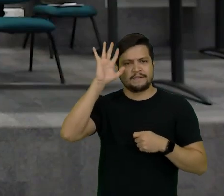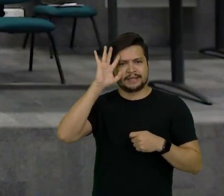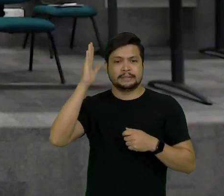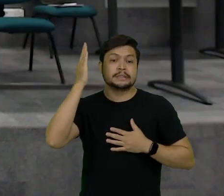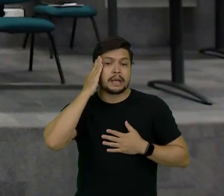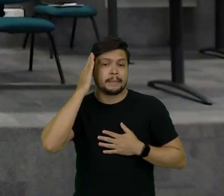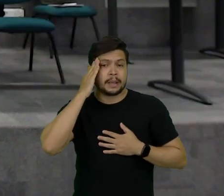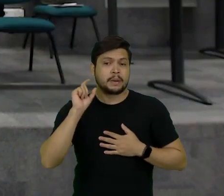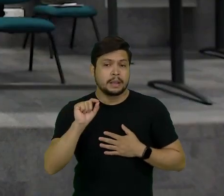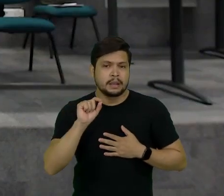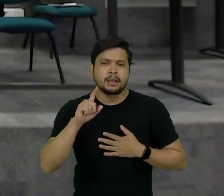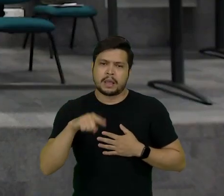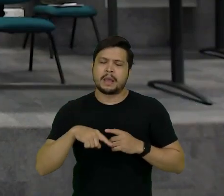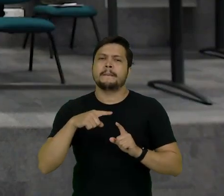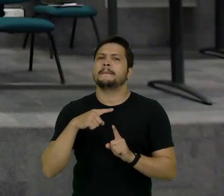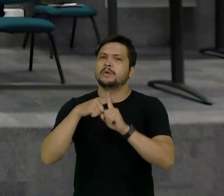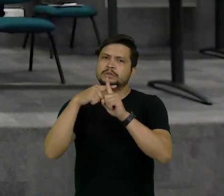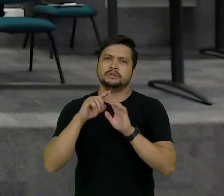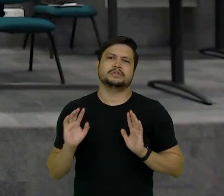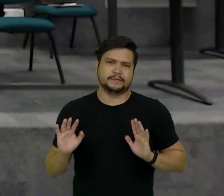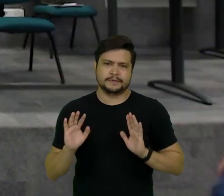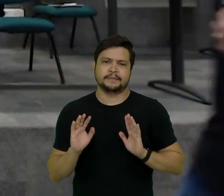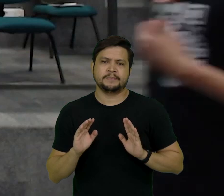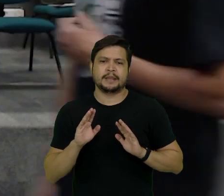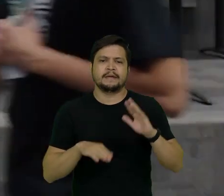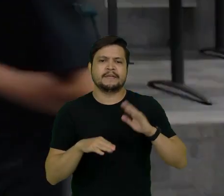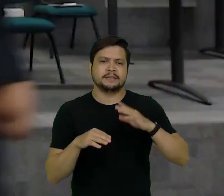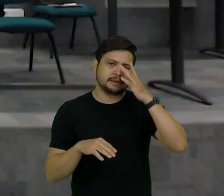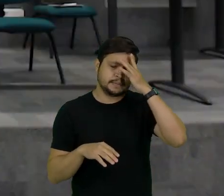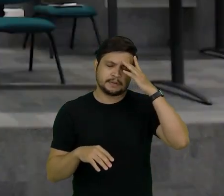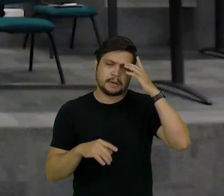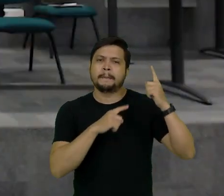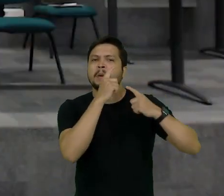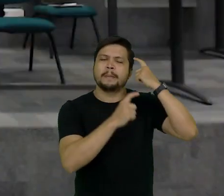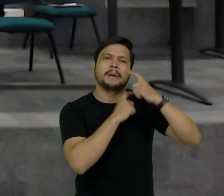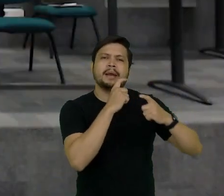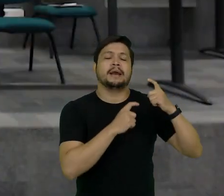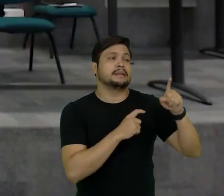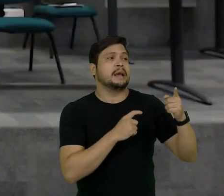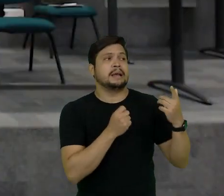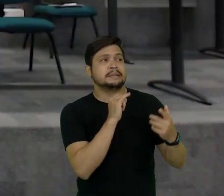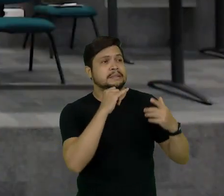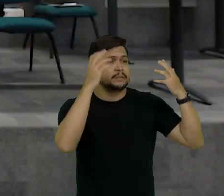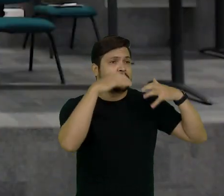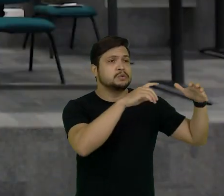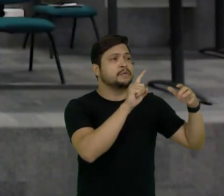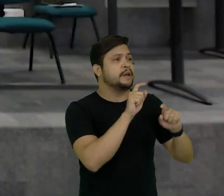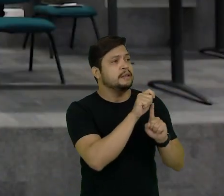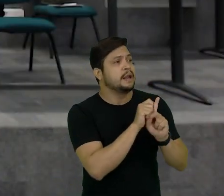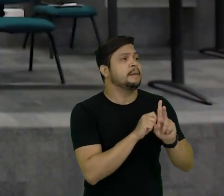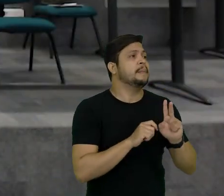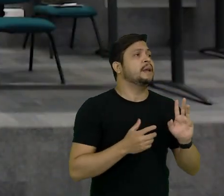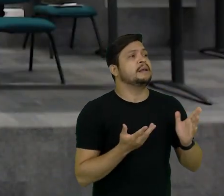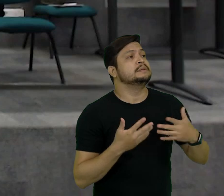do semiárido, como um ponto forte. Enquanto está todo mundo lá preocupado com a braquiária, se não chover 3